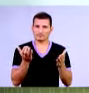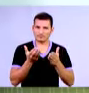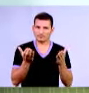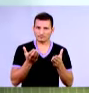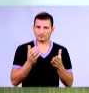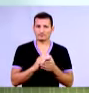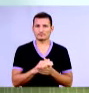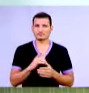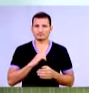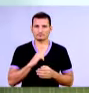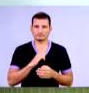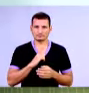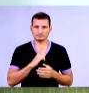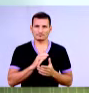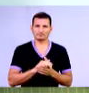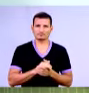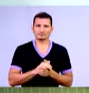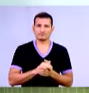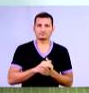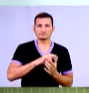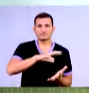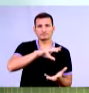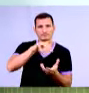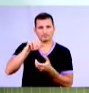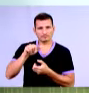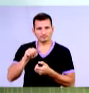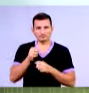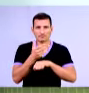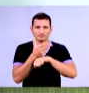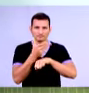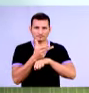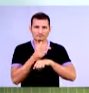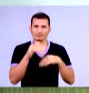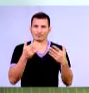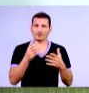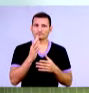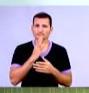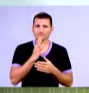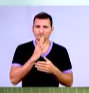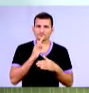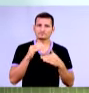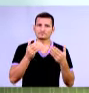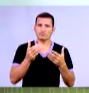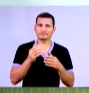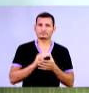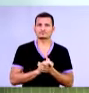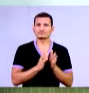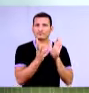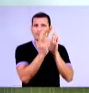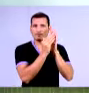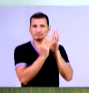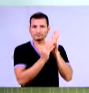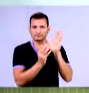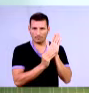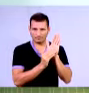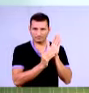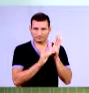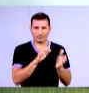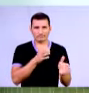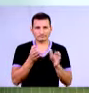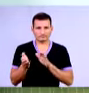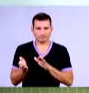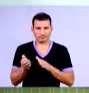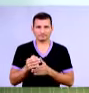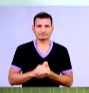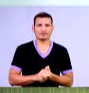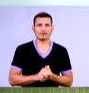nossa disposição um universo multimídia, né? Então, vamos conhecer agora quais serão os conteúdos tratados durante essas